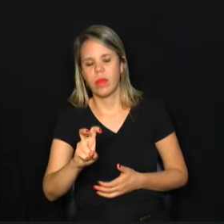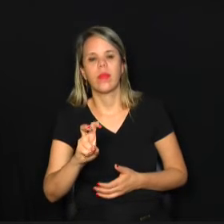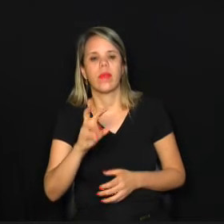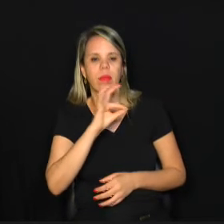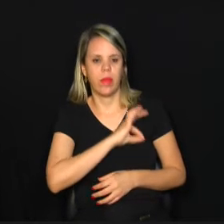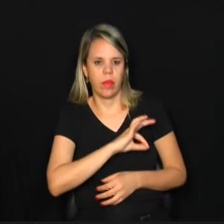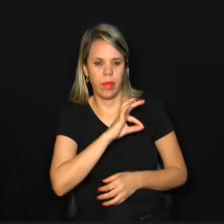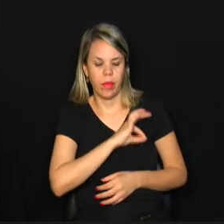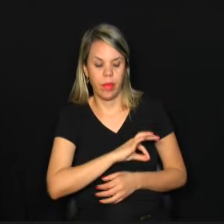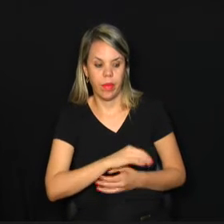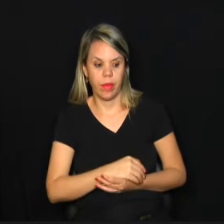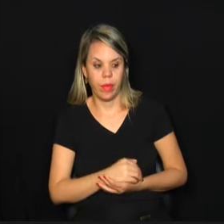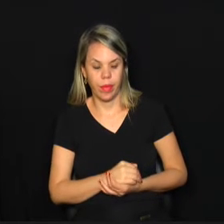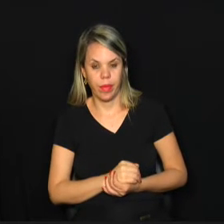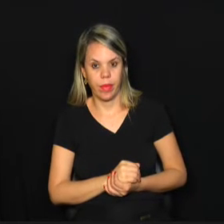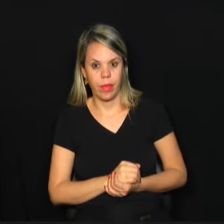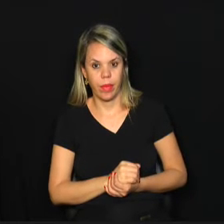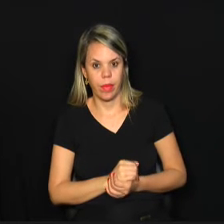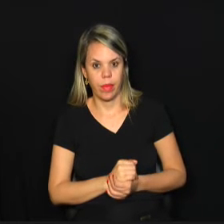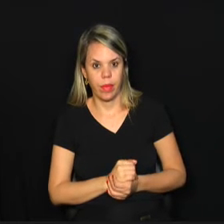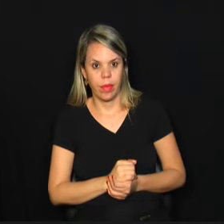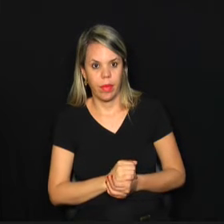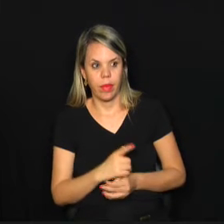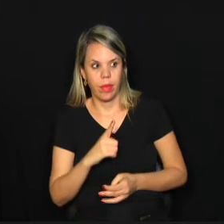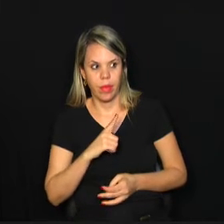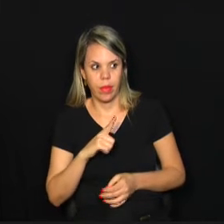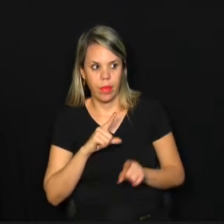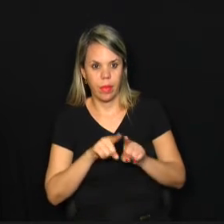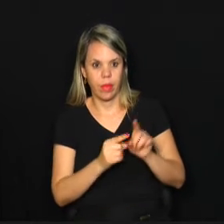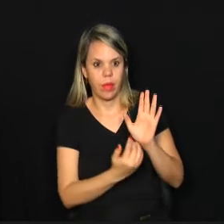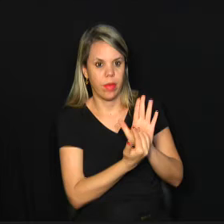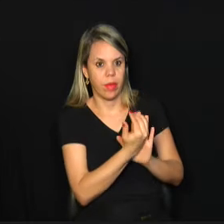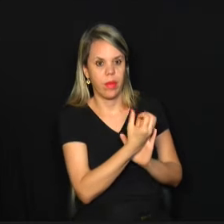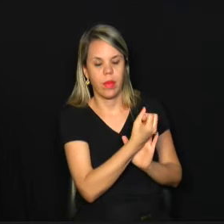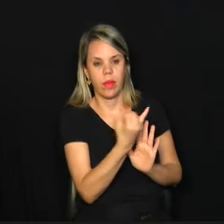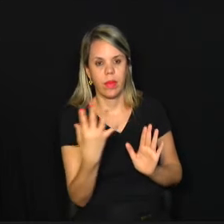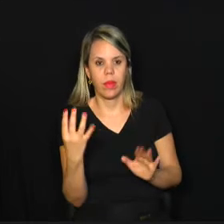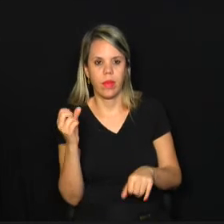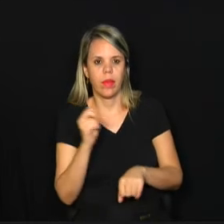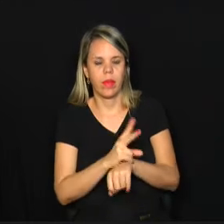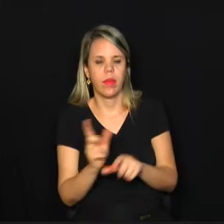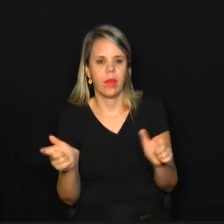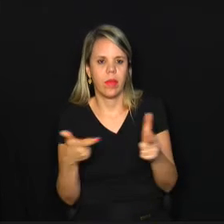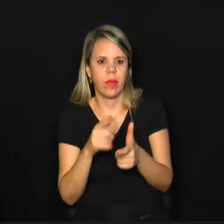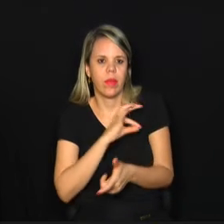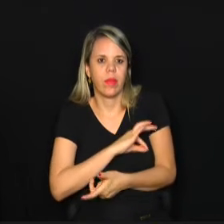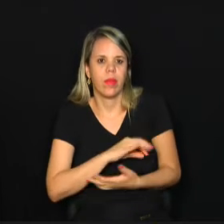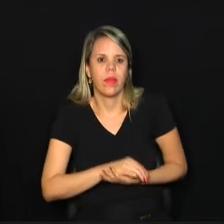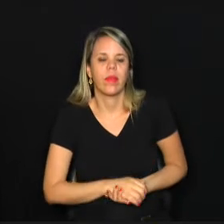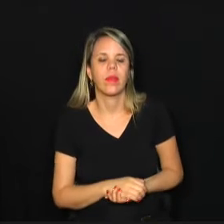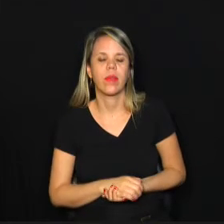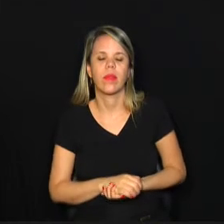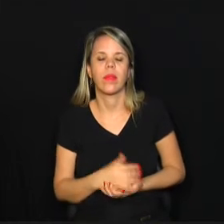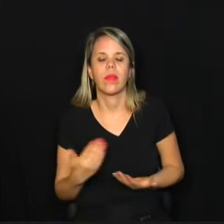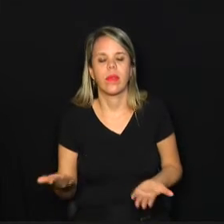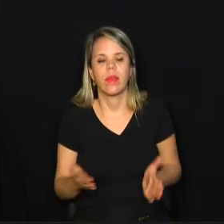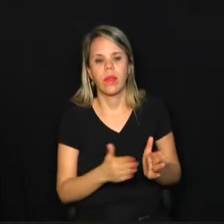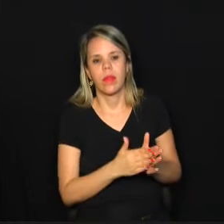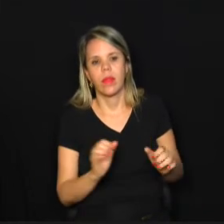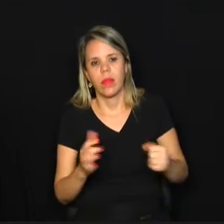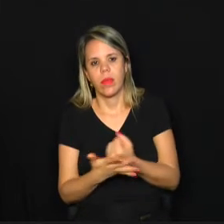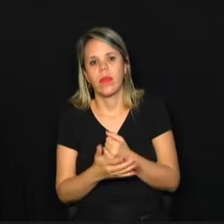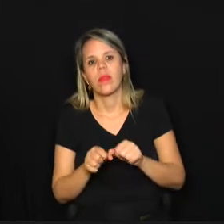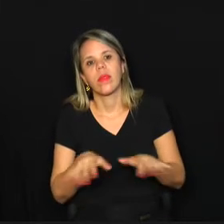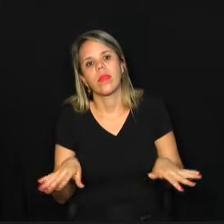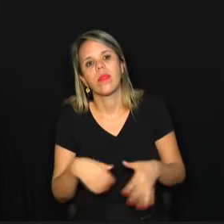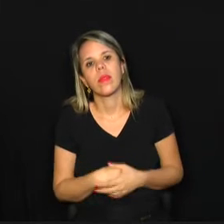estatutariamente garantidos. Ele teve também aumento da cota previdenciária, então ele teve redução salarial. E nesse período da pandemia,